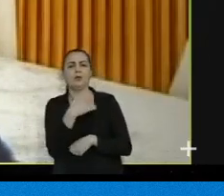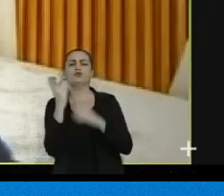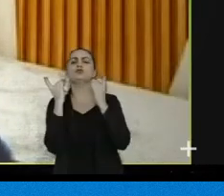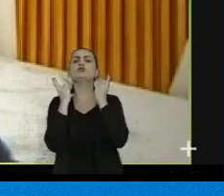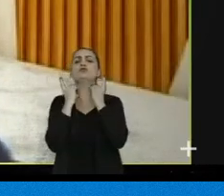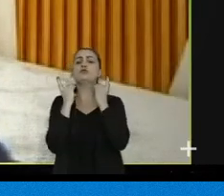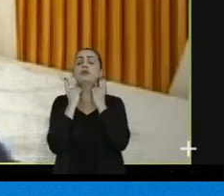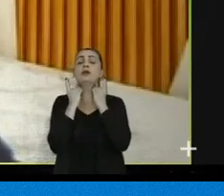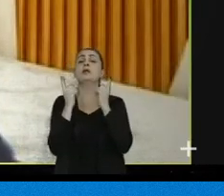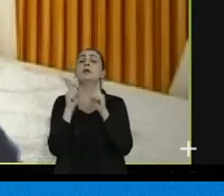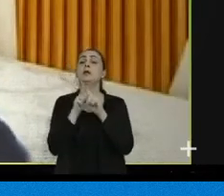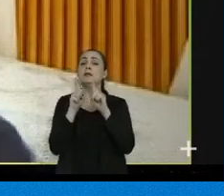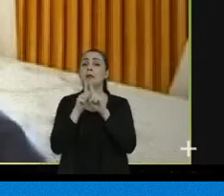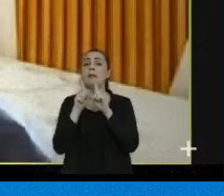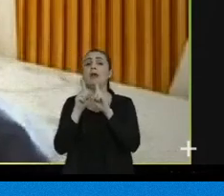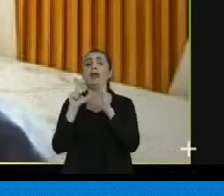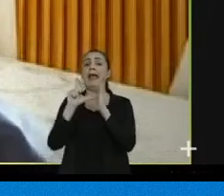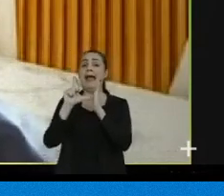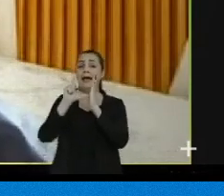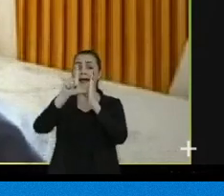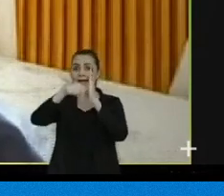da reposição hormonal.